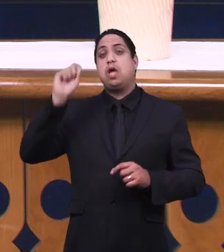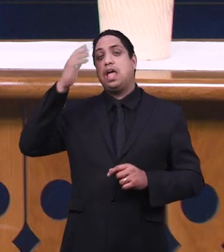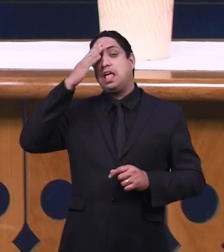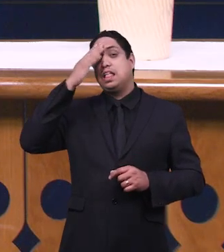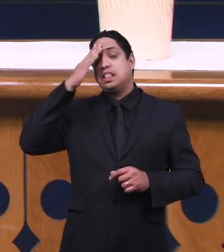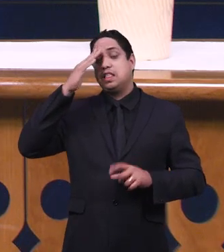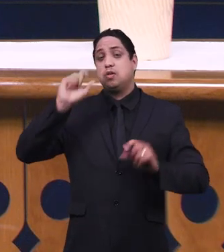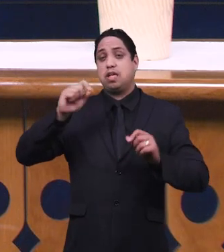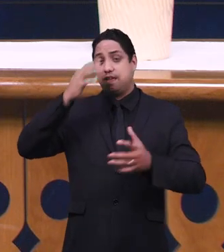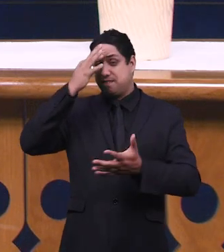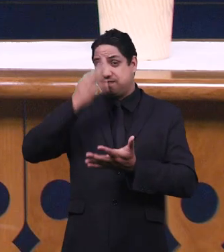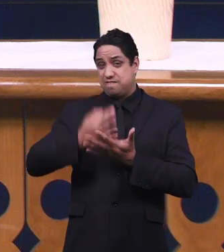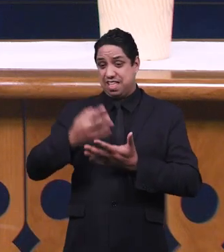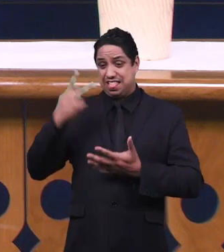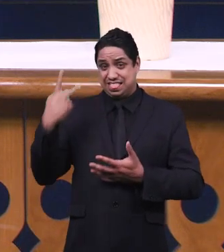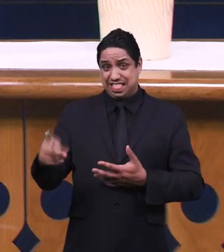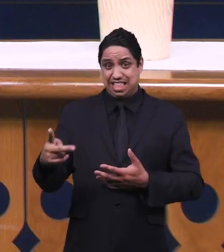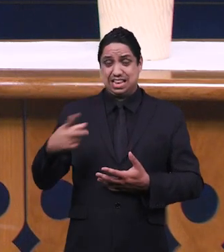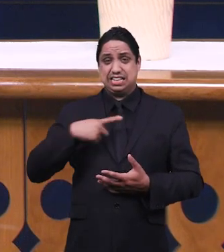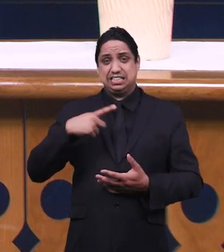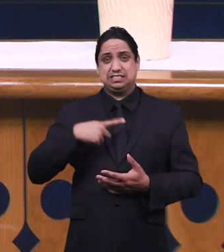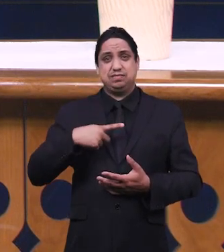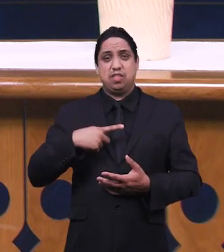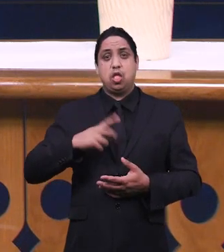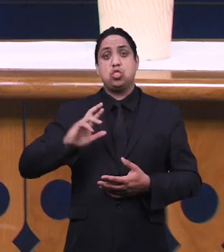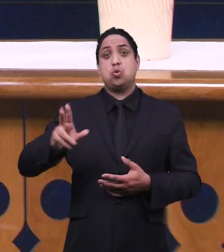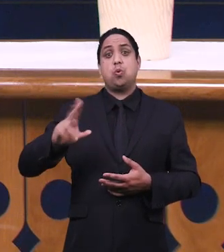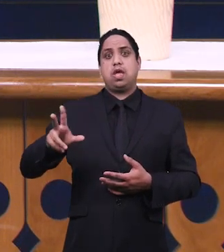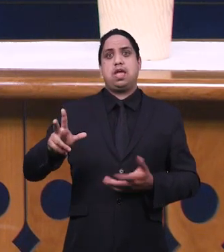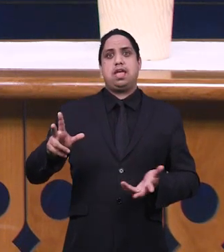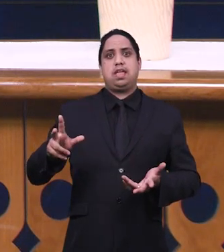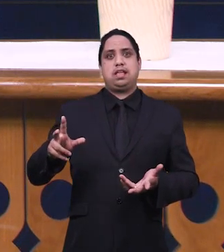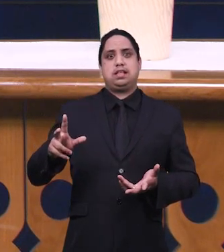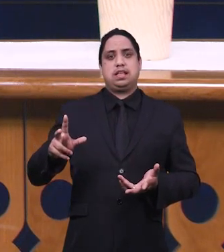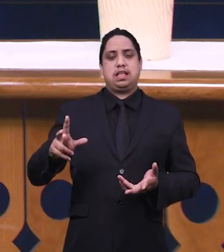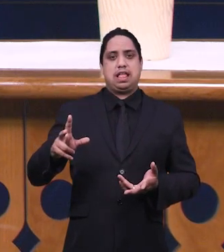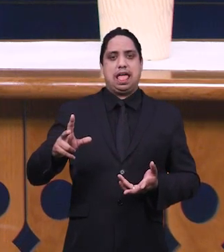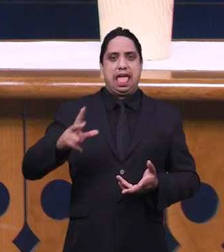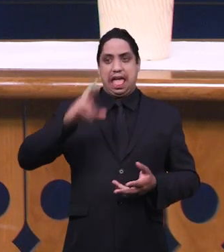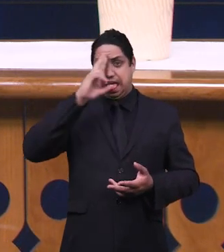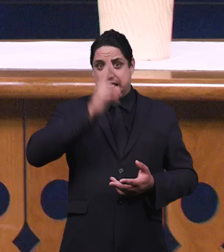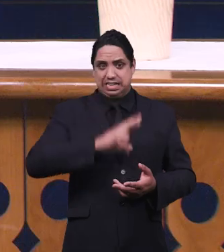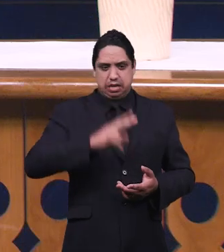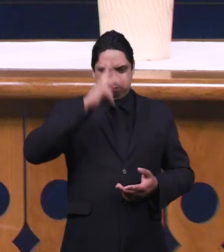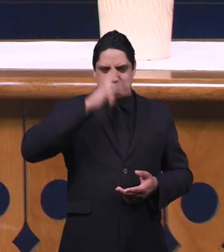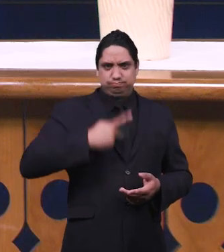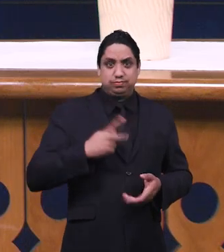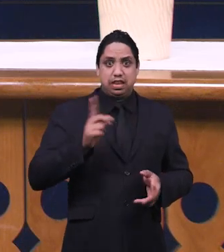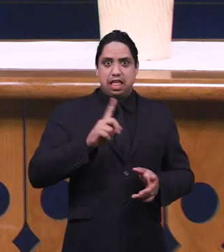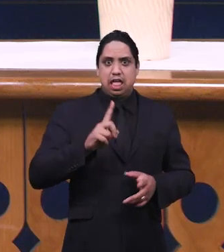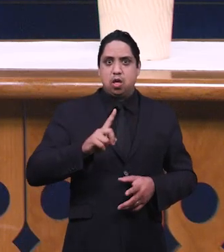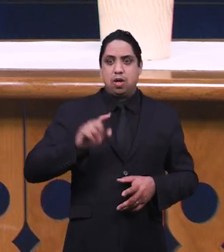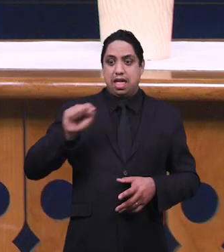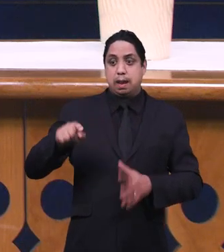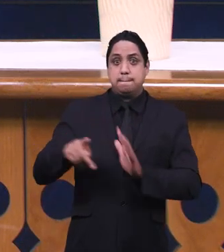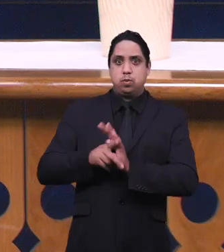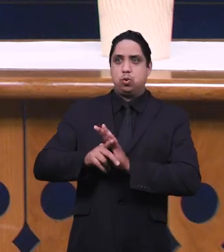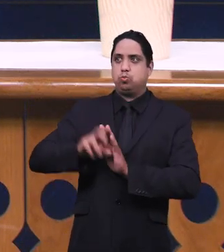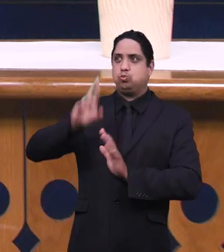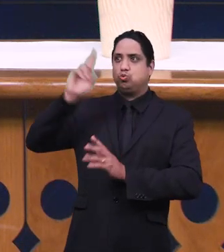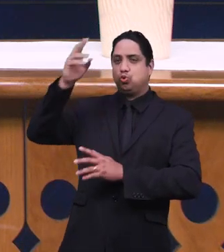é entender que a fé que aquela igreja tinha não era uma coisa da razão, era algo